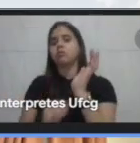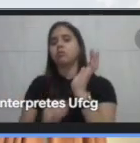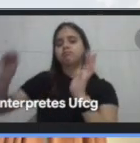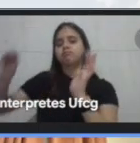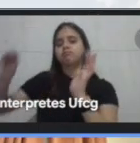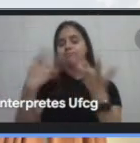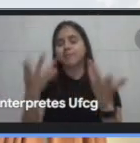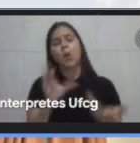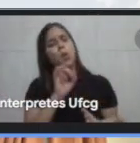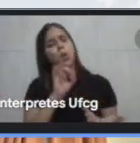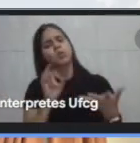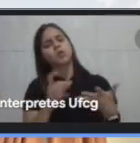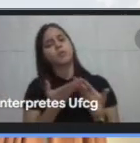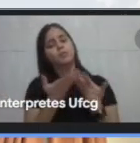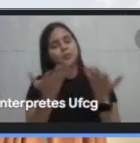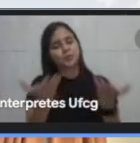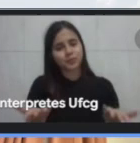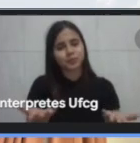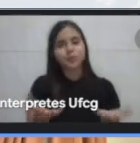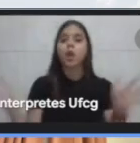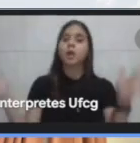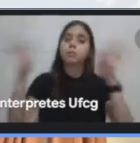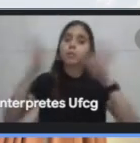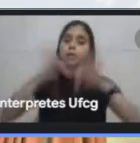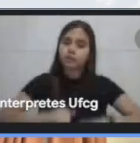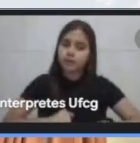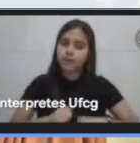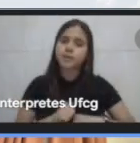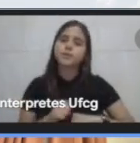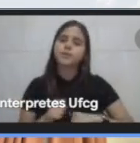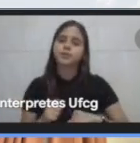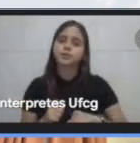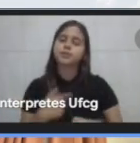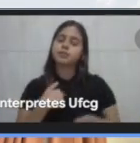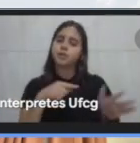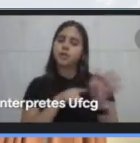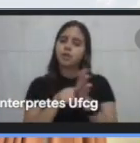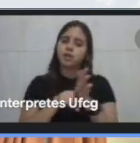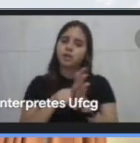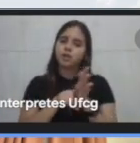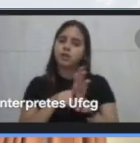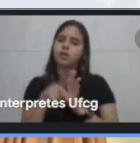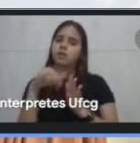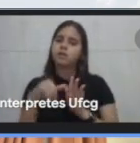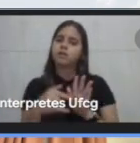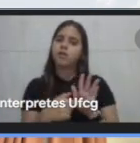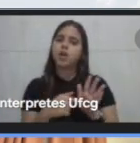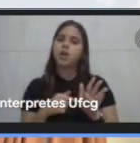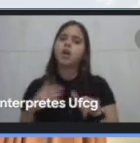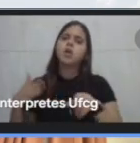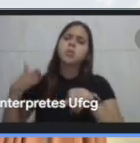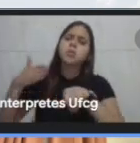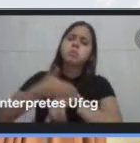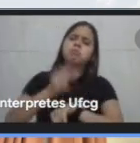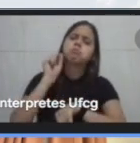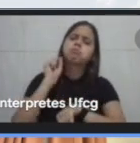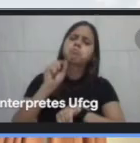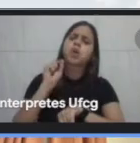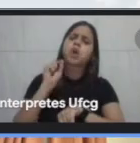seria basicamente isso. Só para encerrar, assim, a minha pesquisa ela vai adentrar um pouco na questão de justiça ambiental